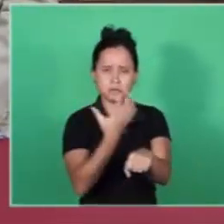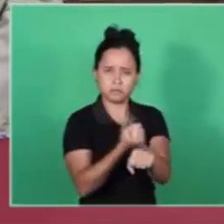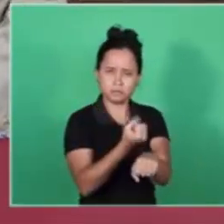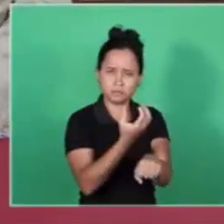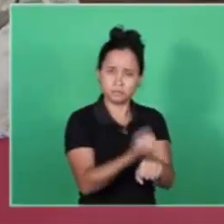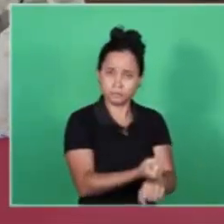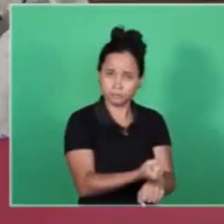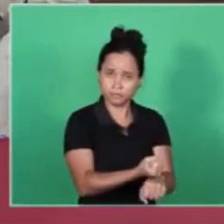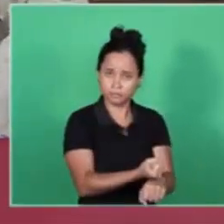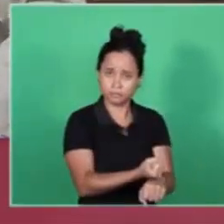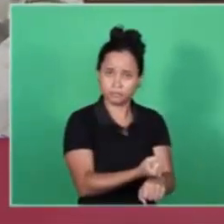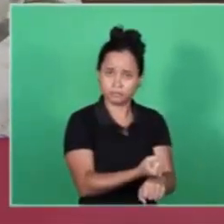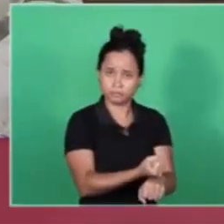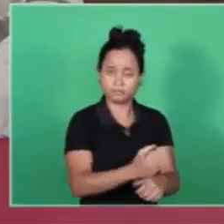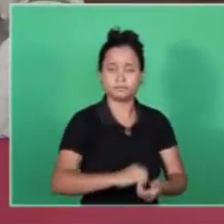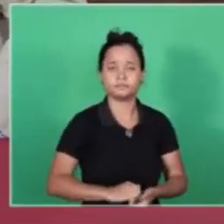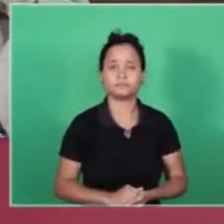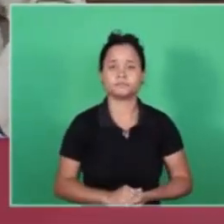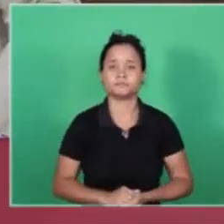quê?